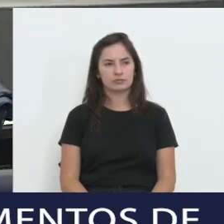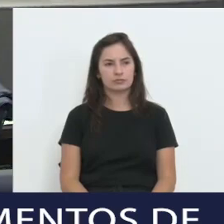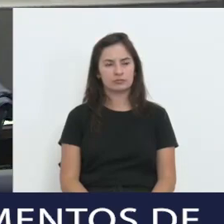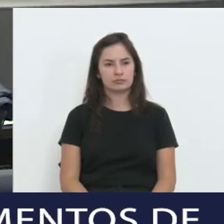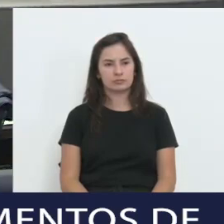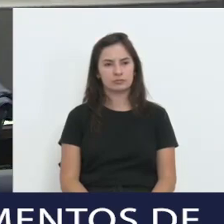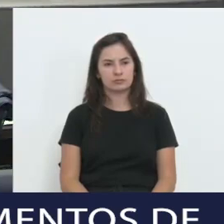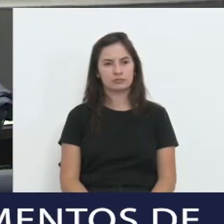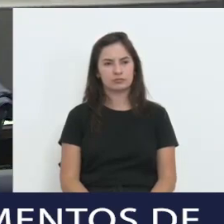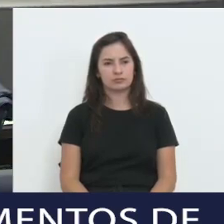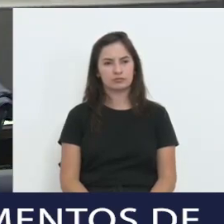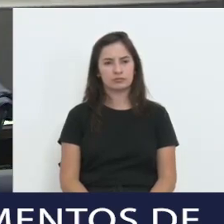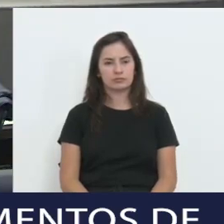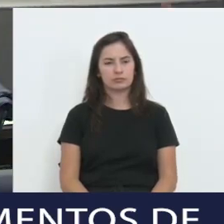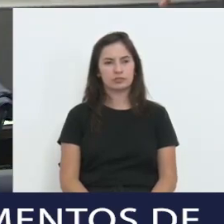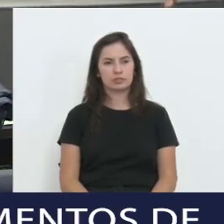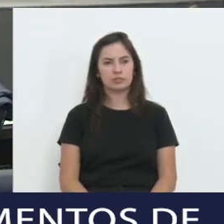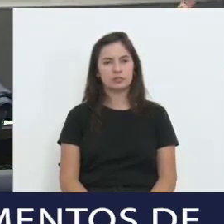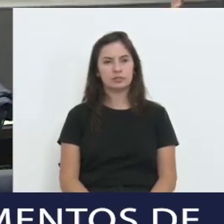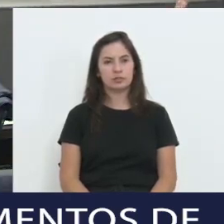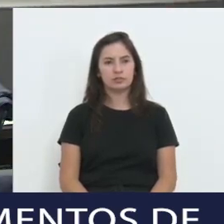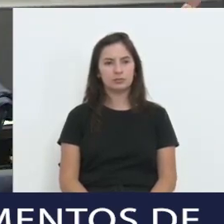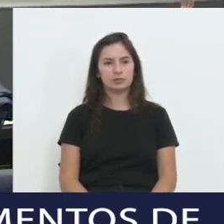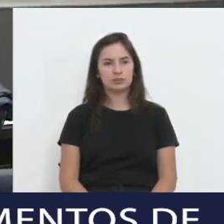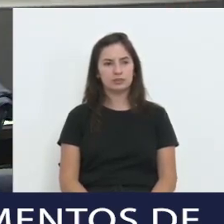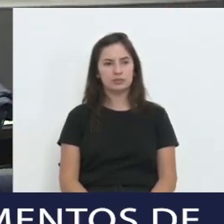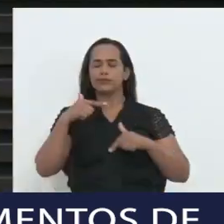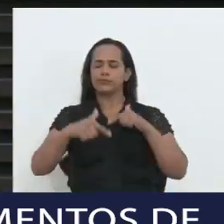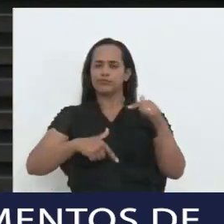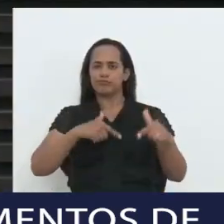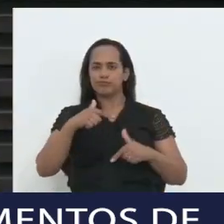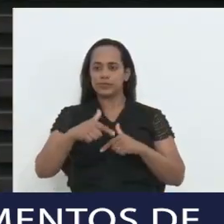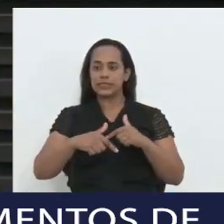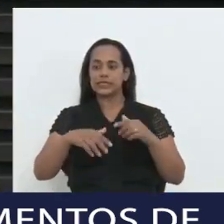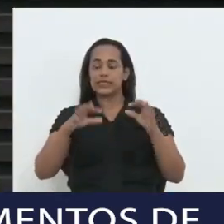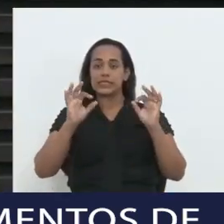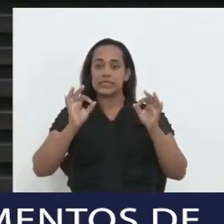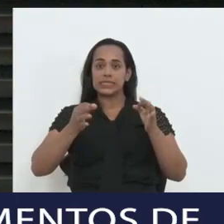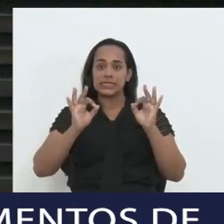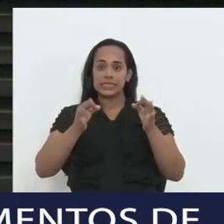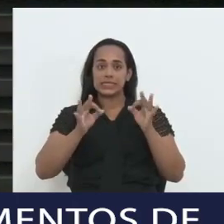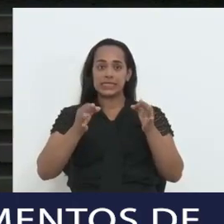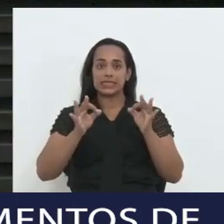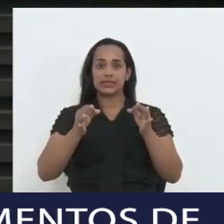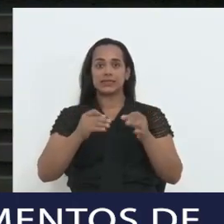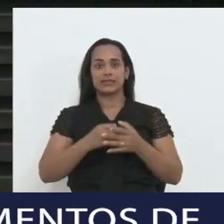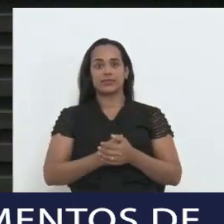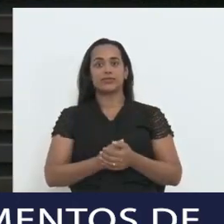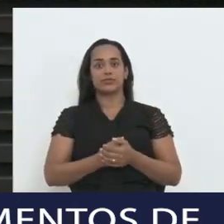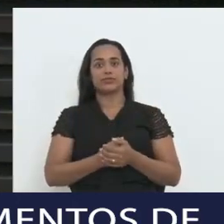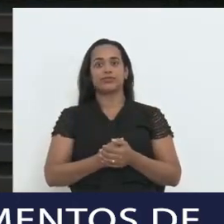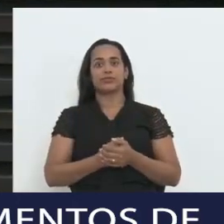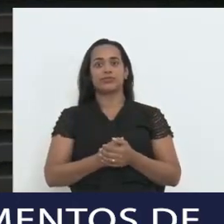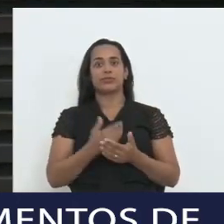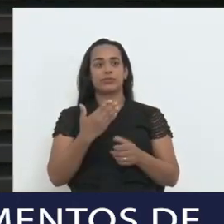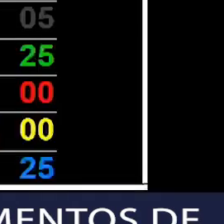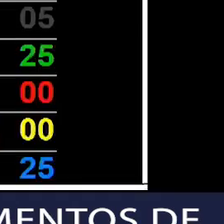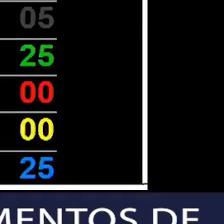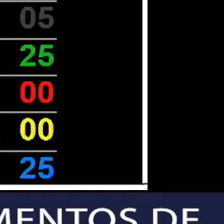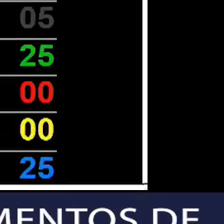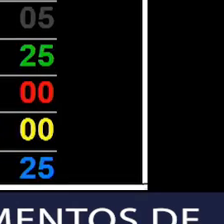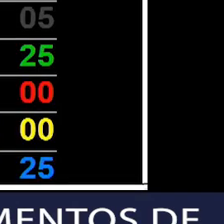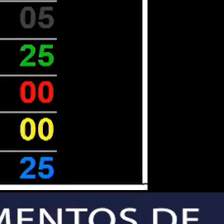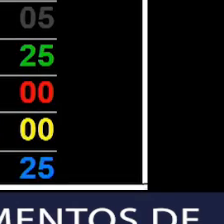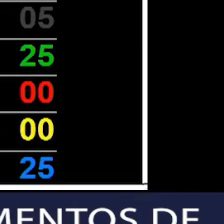na sessão ordinária da segunda-feira 6 de novembro os parlamentares aprovaram em segundo turno o projeto de lei que estabelece